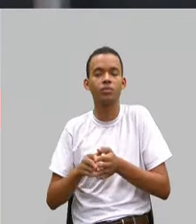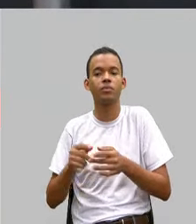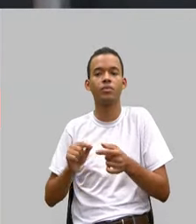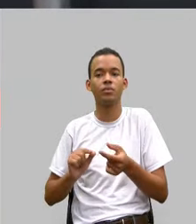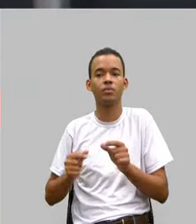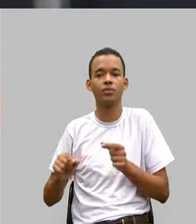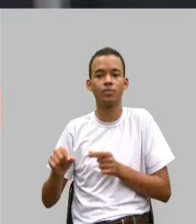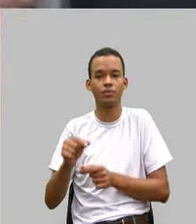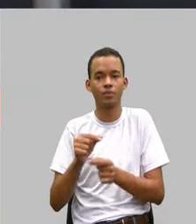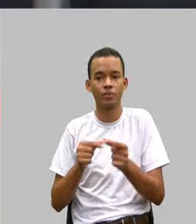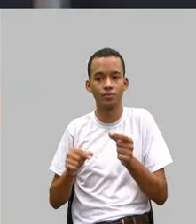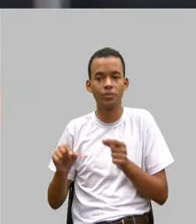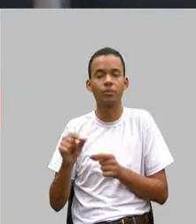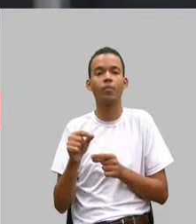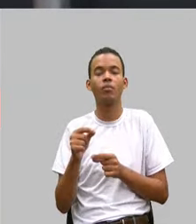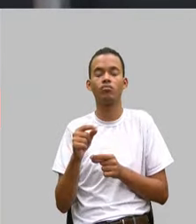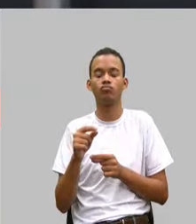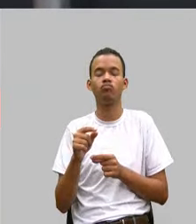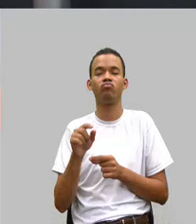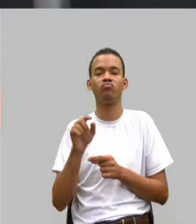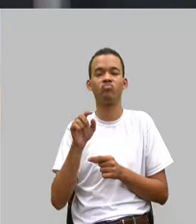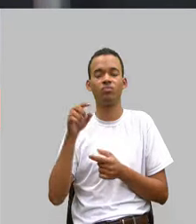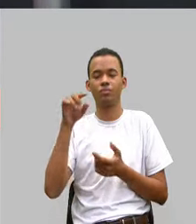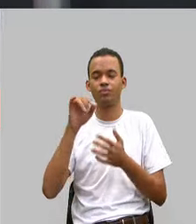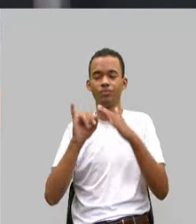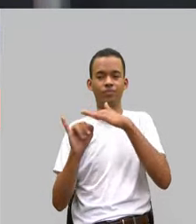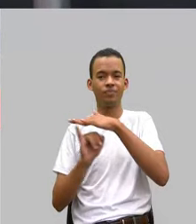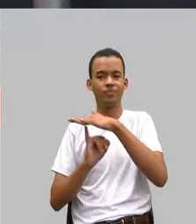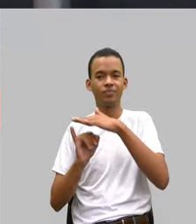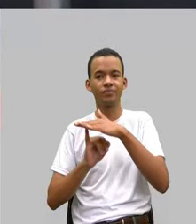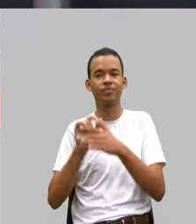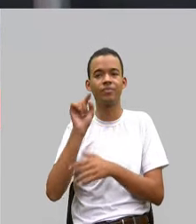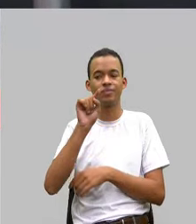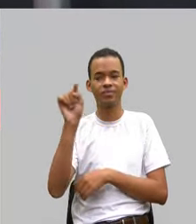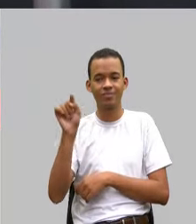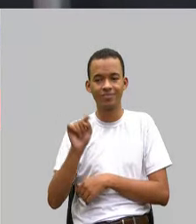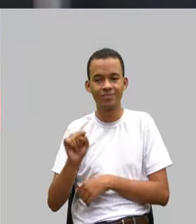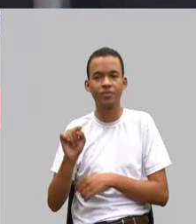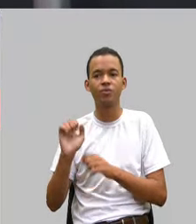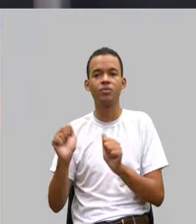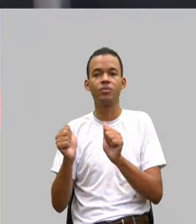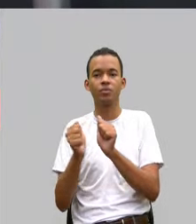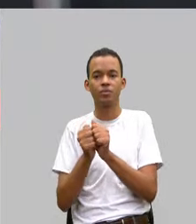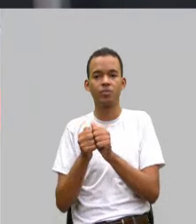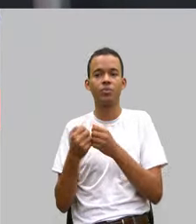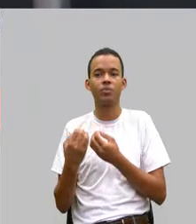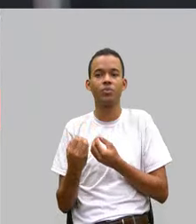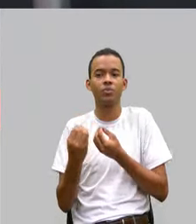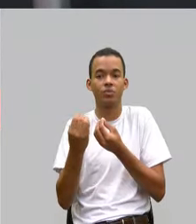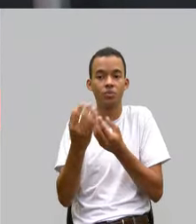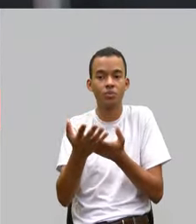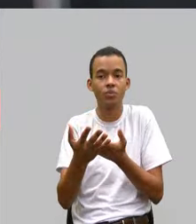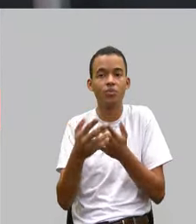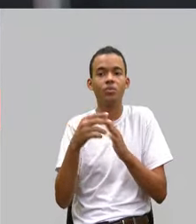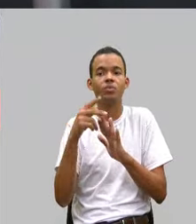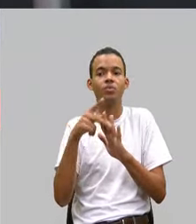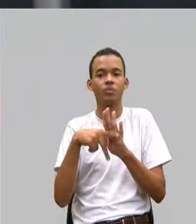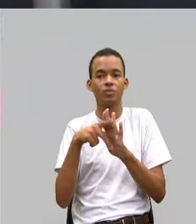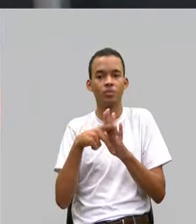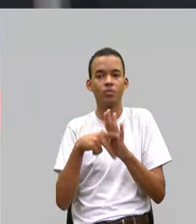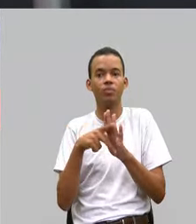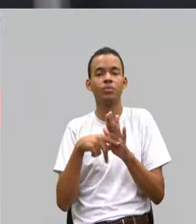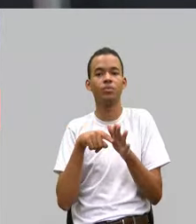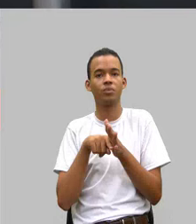eh e Todas aquelas que no intercurso dessa construção vierem apresentar projetos de pesquisa de interesse para a